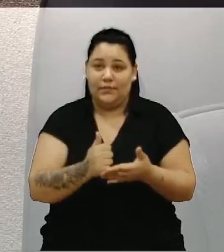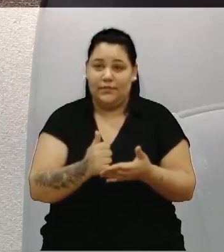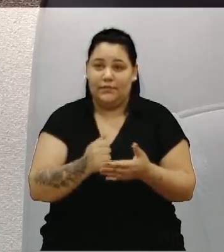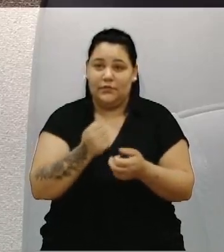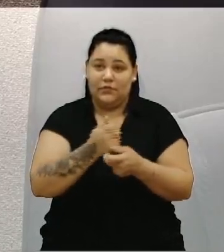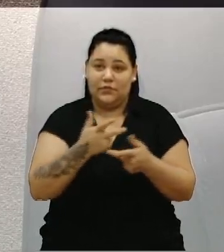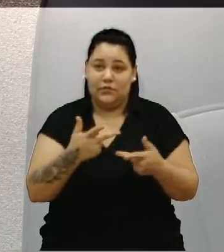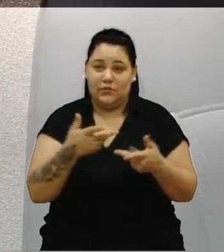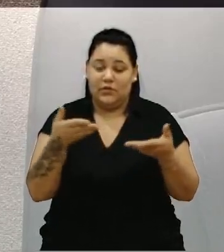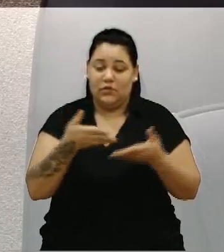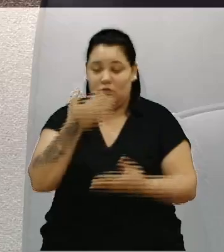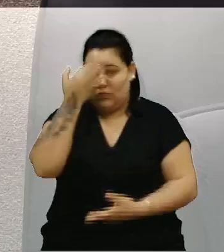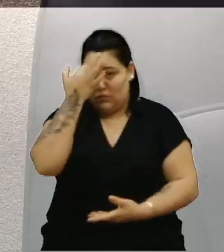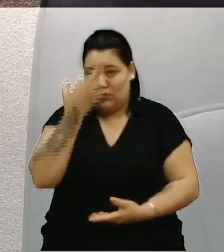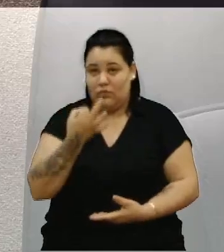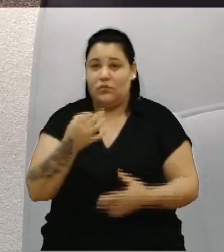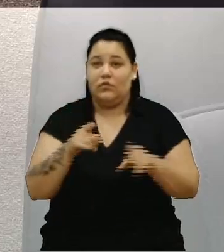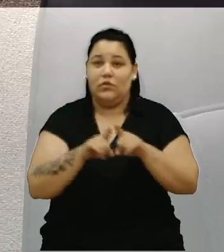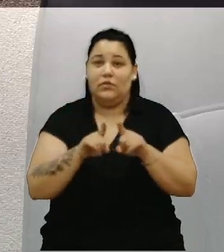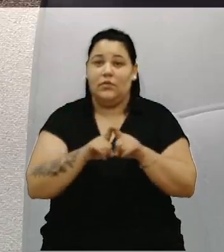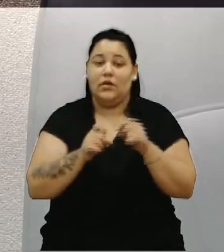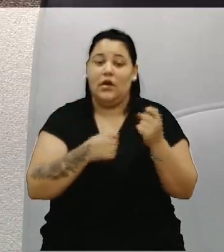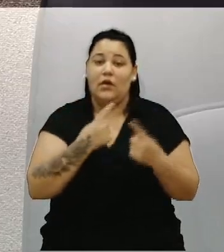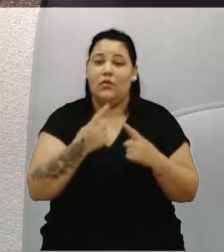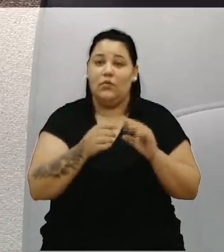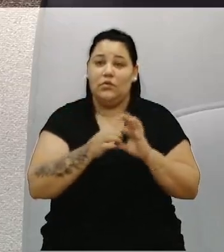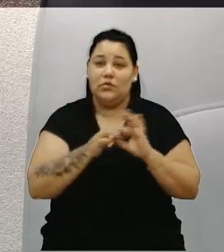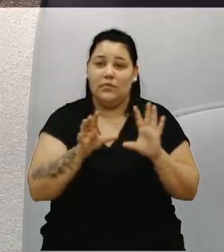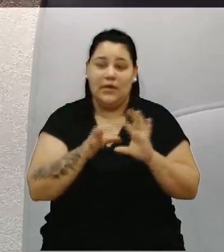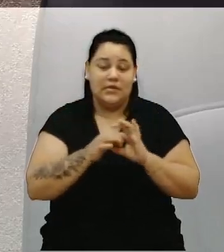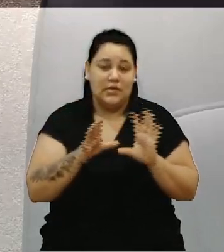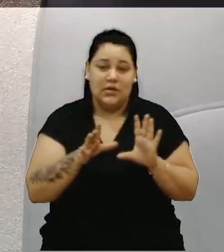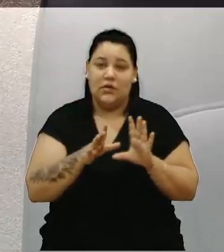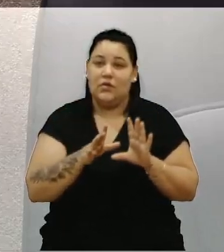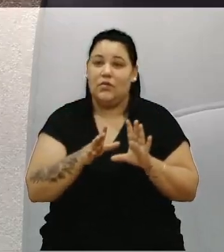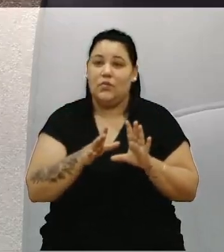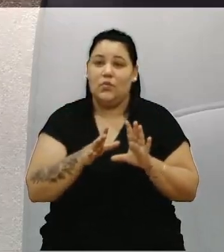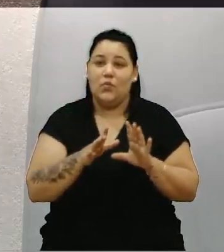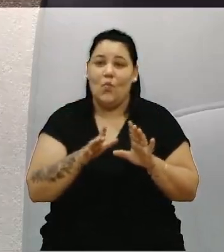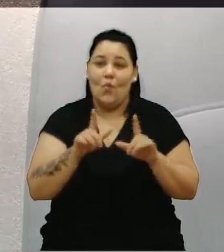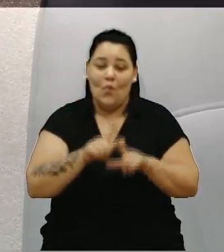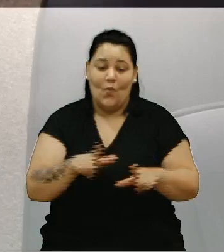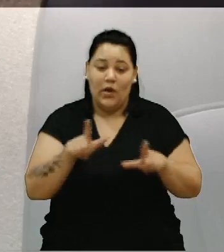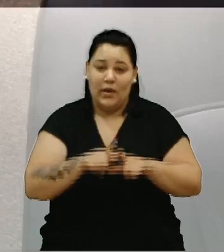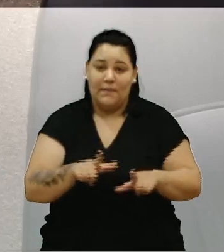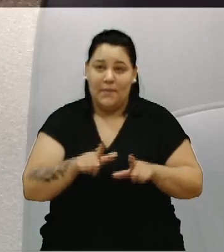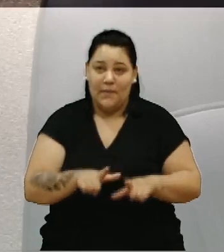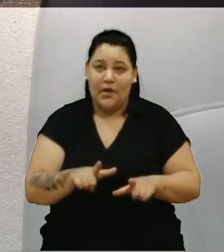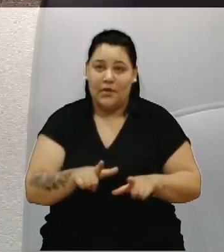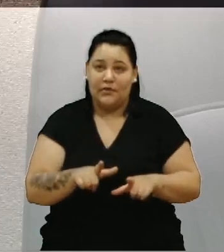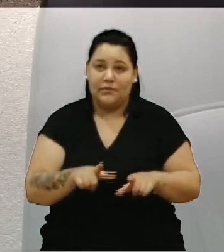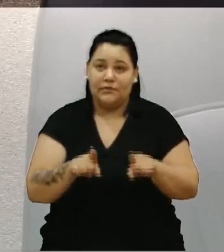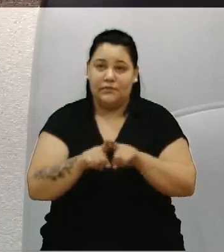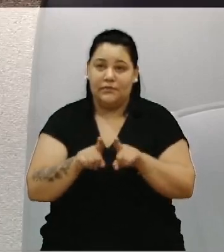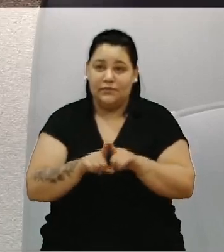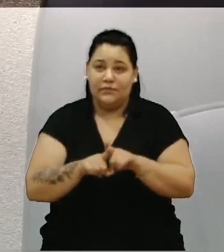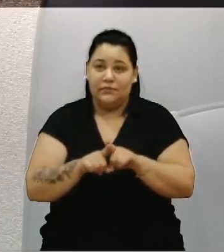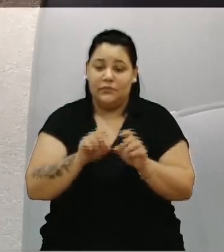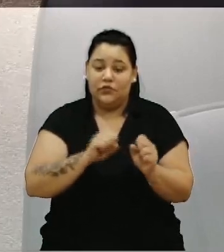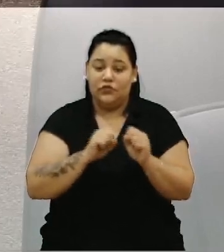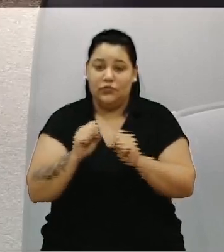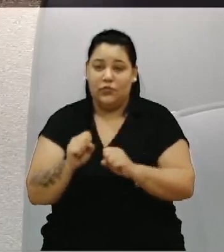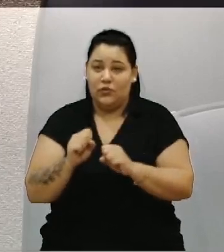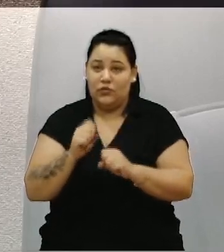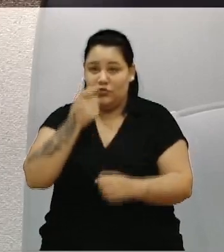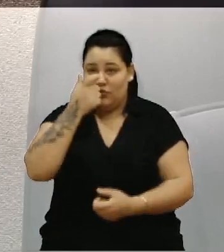entendo que, com algumas liberações, como a questão da limpeza, desassoreamento dos rios, né, a gente vai poder talvez atuar